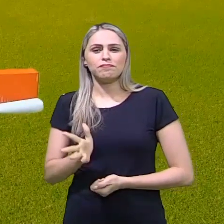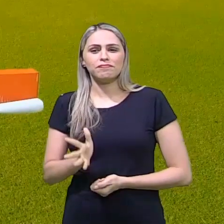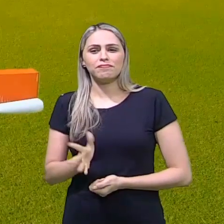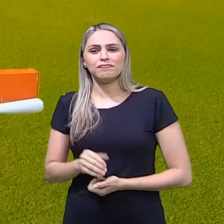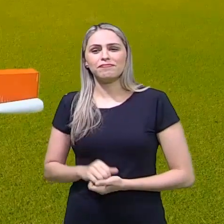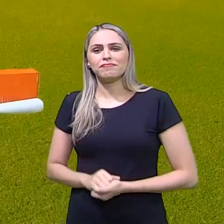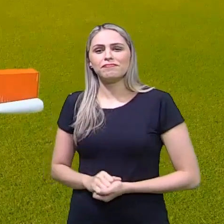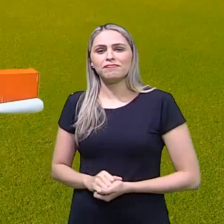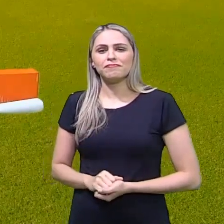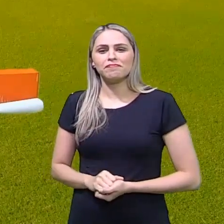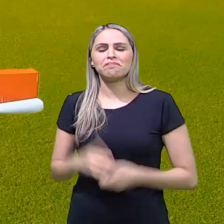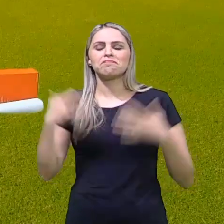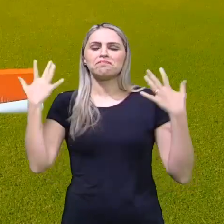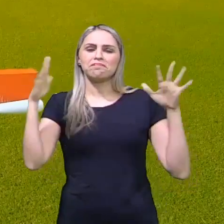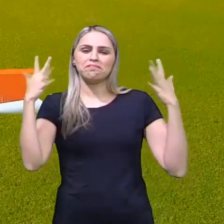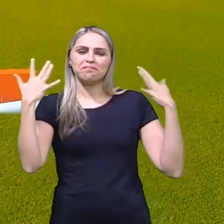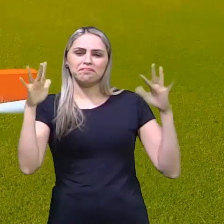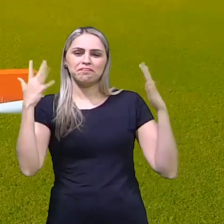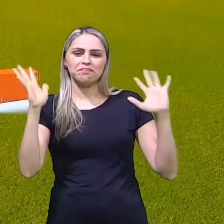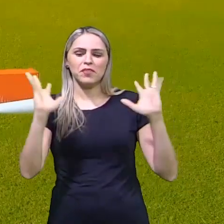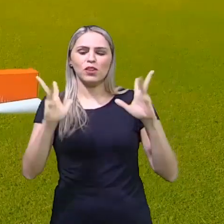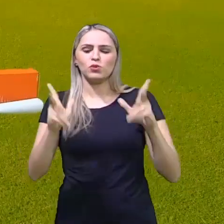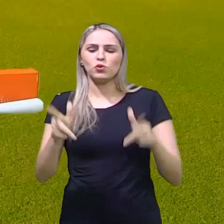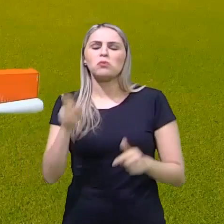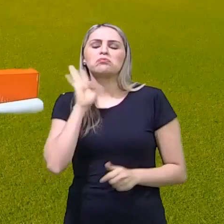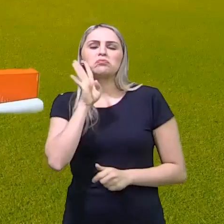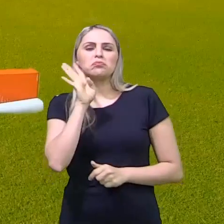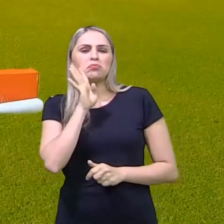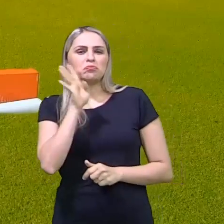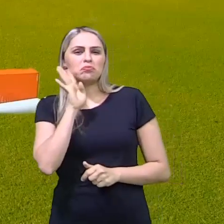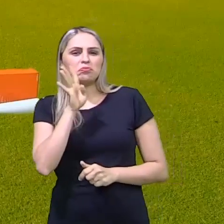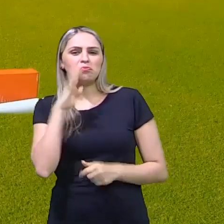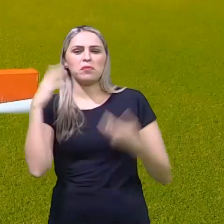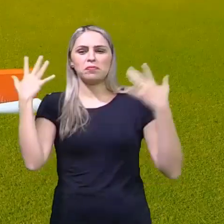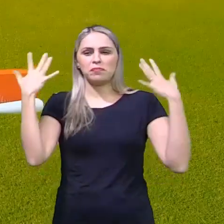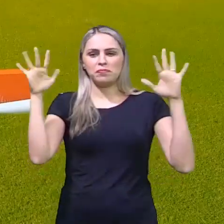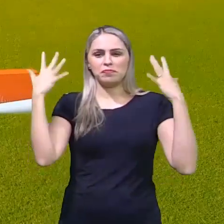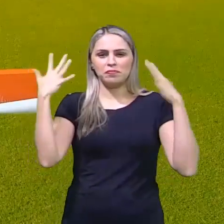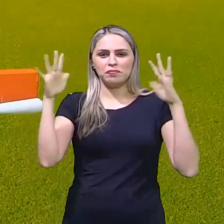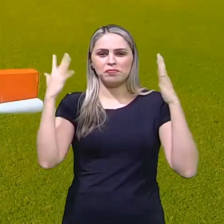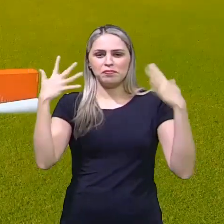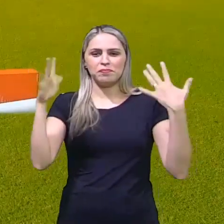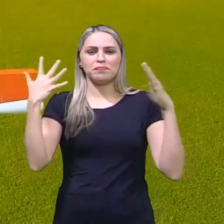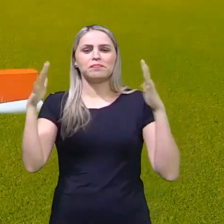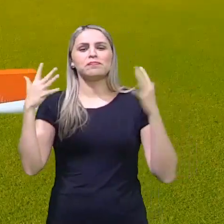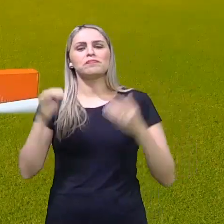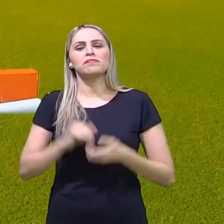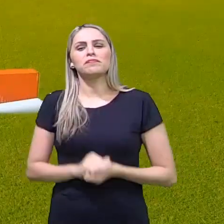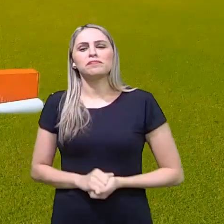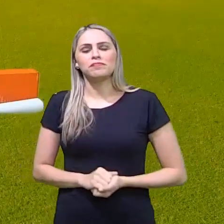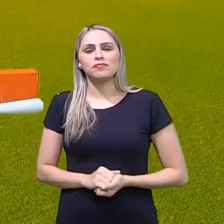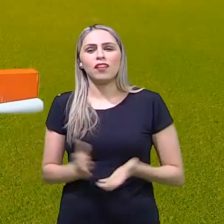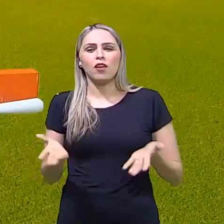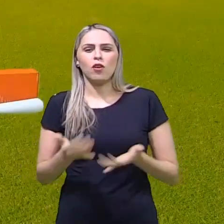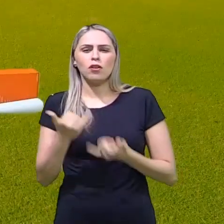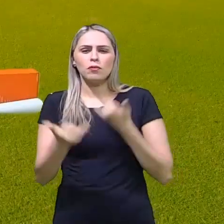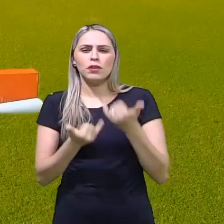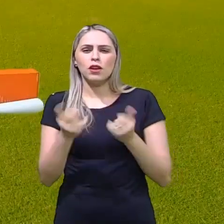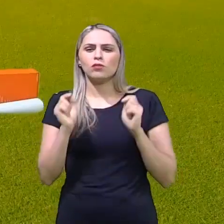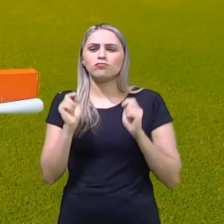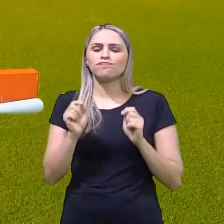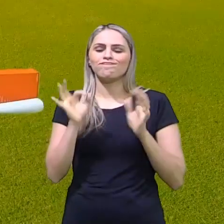Um, dois, três e... Pá! Parabéns, Yuri. Ficou muito legal. Tô vendo o Yuri fazer. Show de bola, Luan. Vitória, lindo, Lu. Lindo, Vitória. Agora a gente vai brincar de verdade.